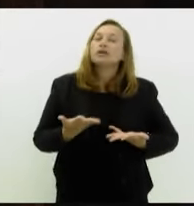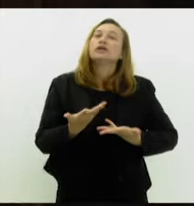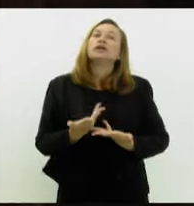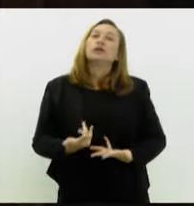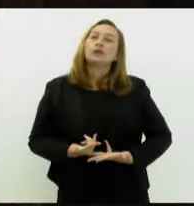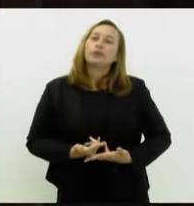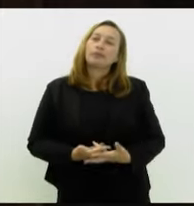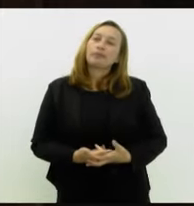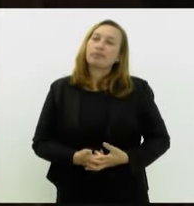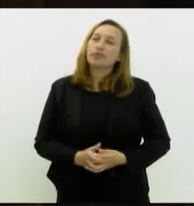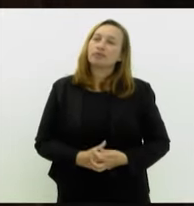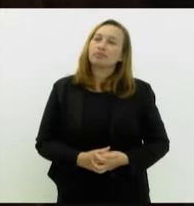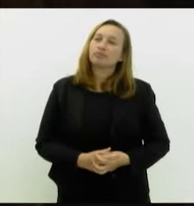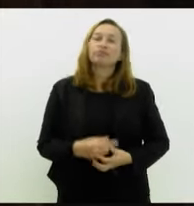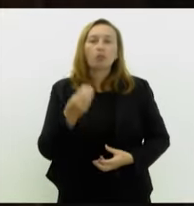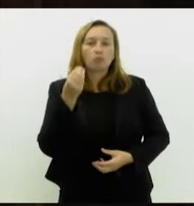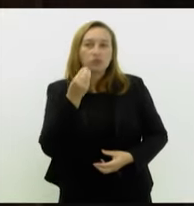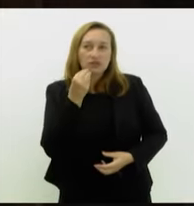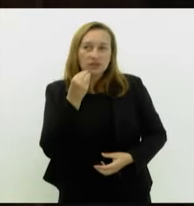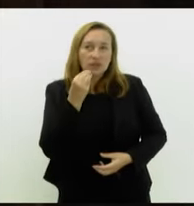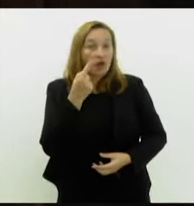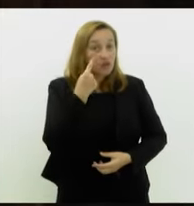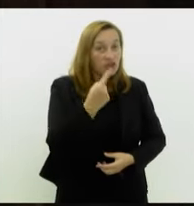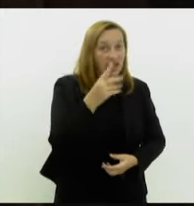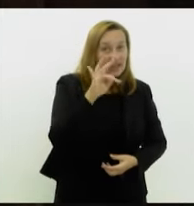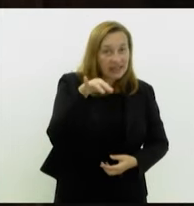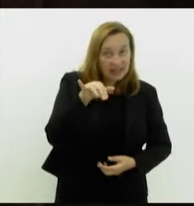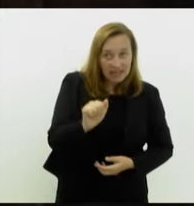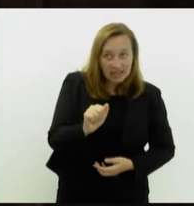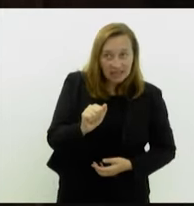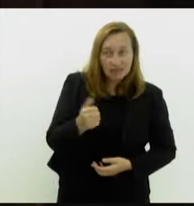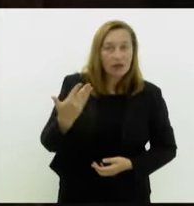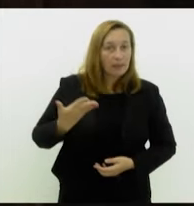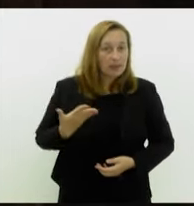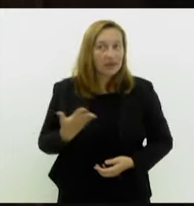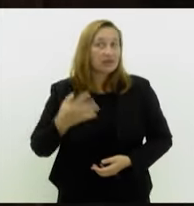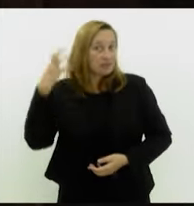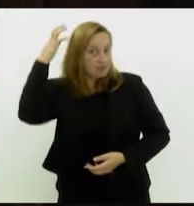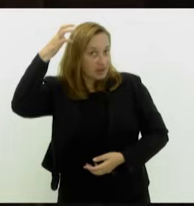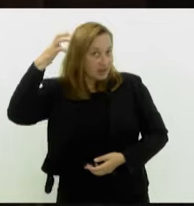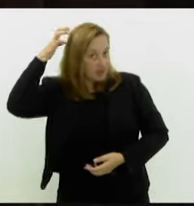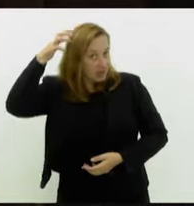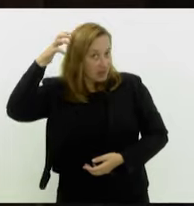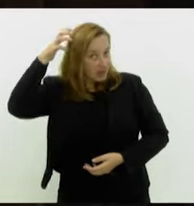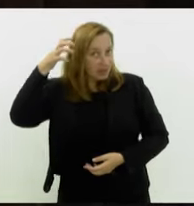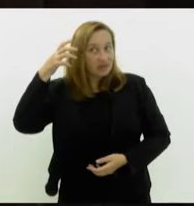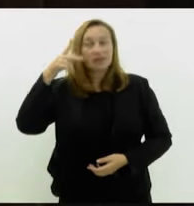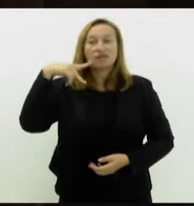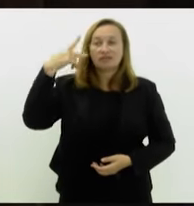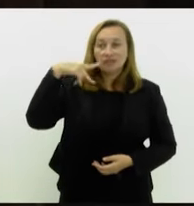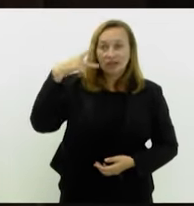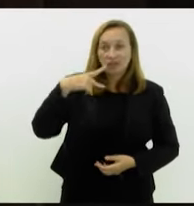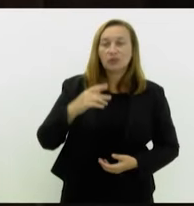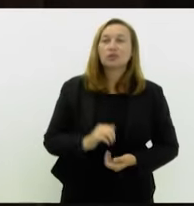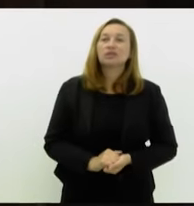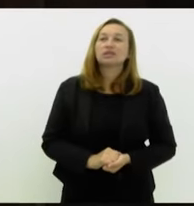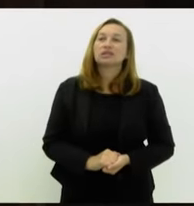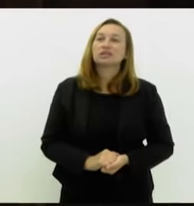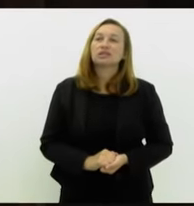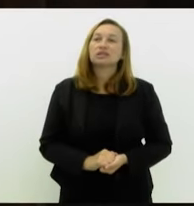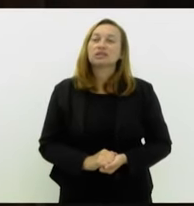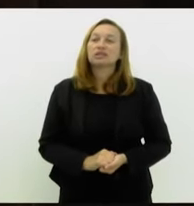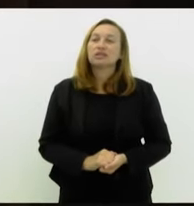aqui a oportunidade veja que a Tânia que foi colega de Mariele na câmara do dos dos Vereadores